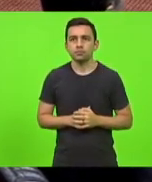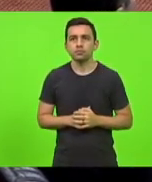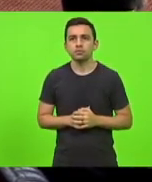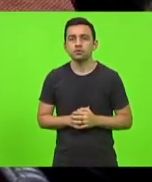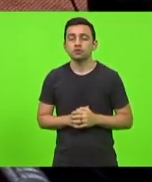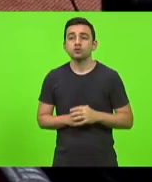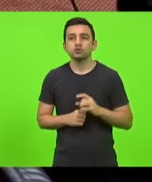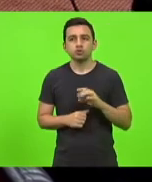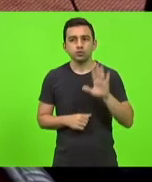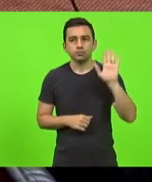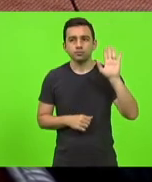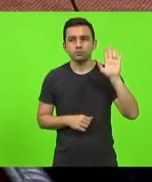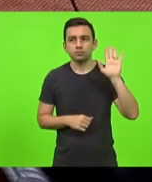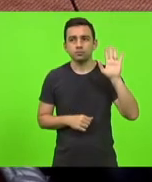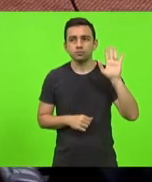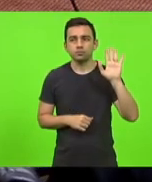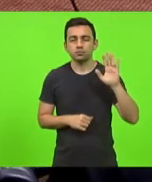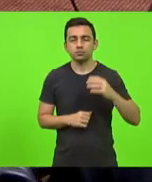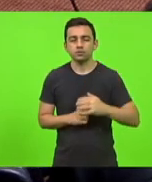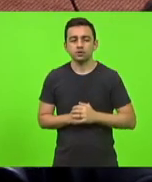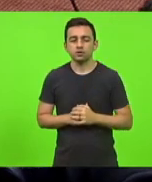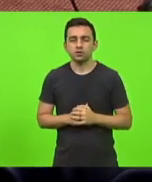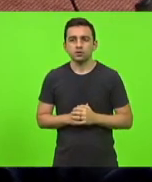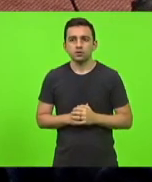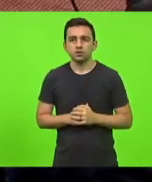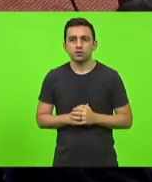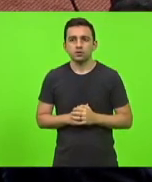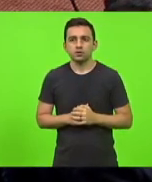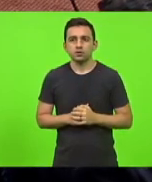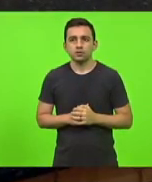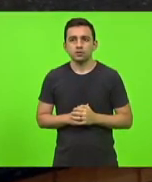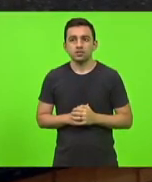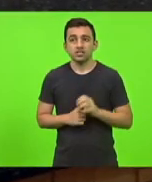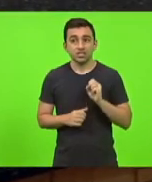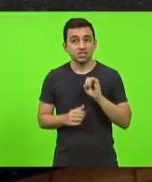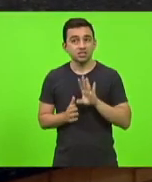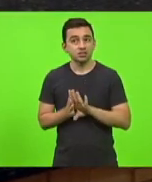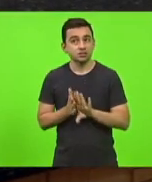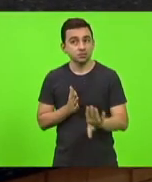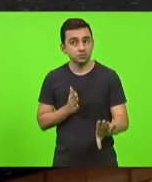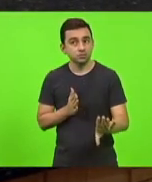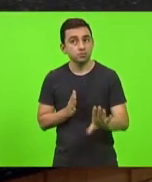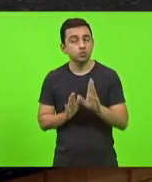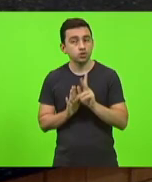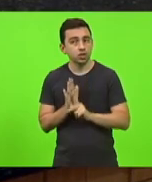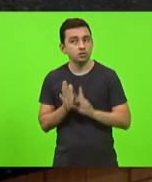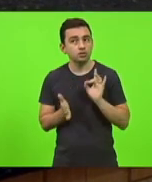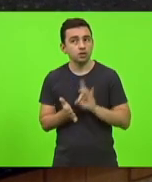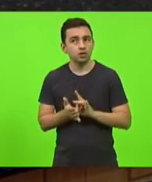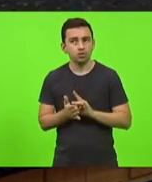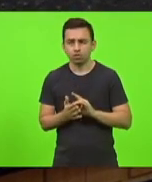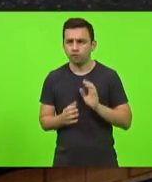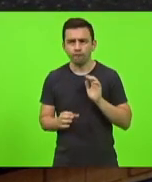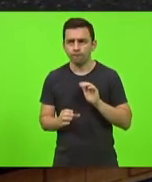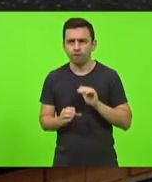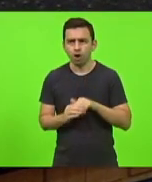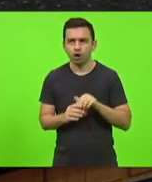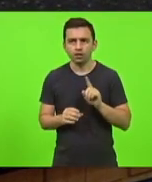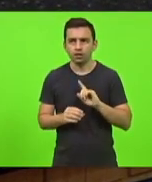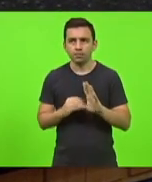uma questão de ordem. Se derrubado o projeto original, não são votadas as emendas? Não, o